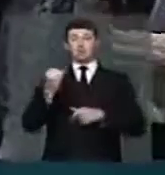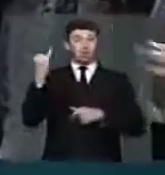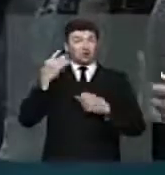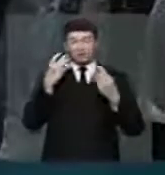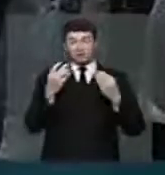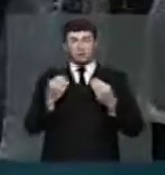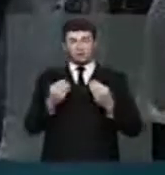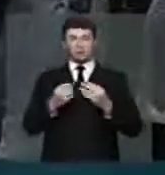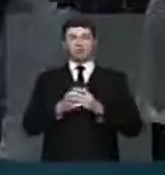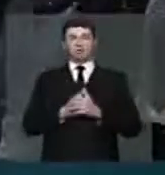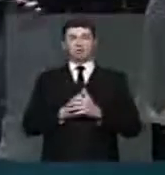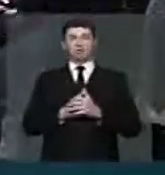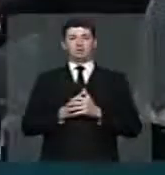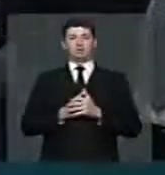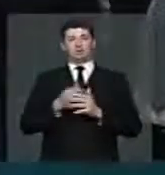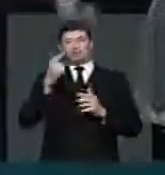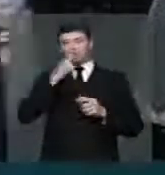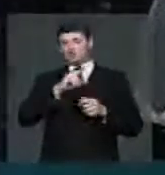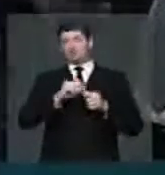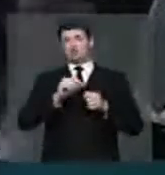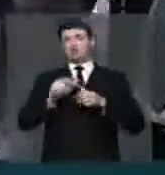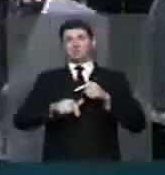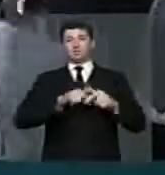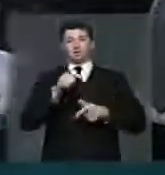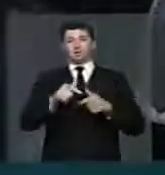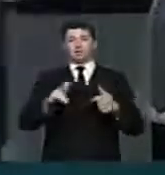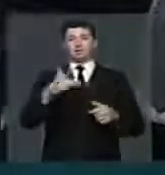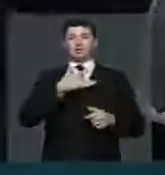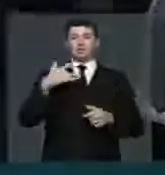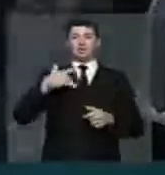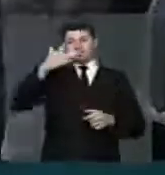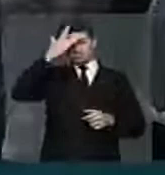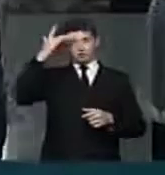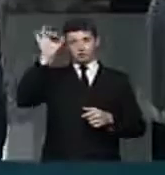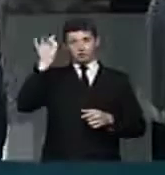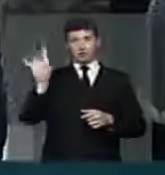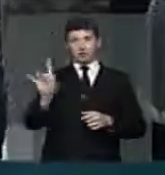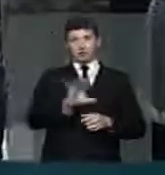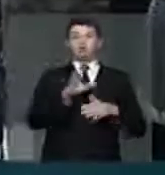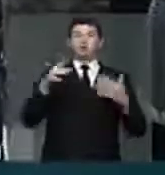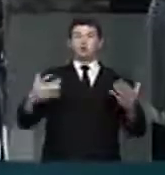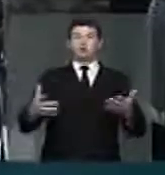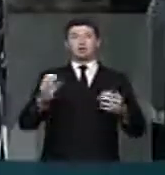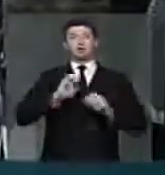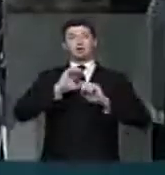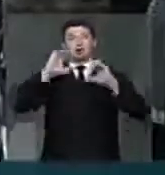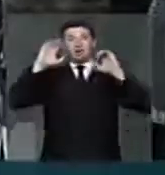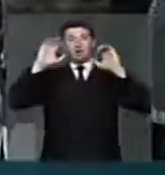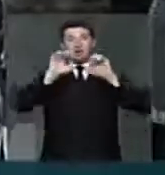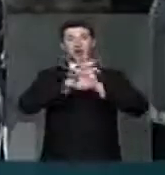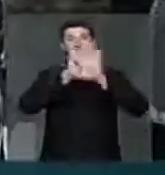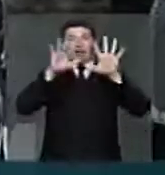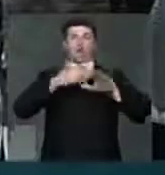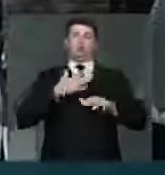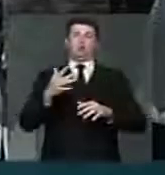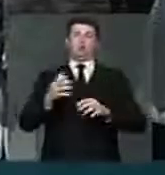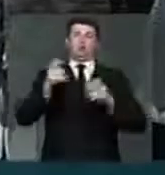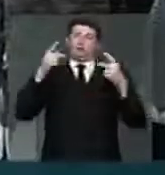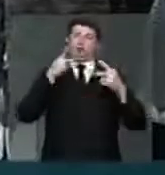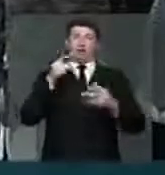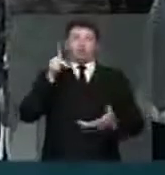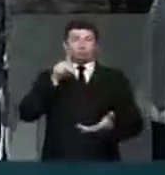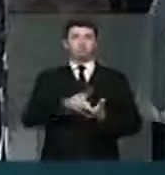papel na promoção da saúde das pessoas. E, portanto, deixando claro a minha insatisfação e